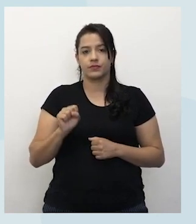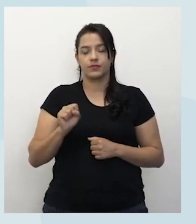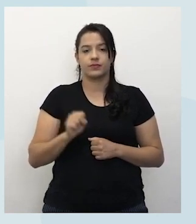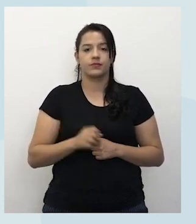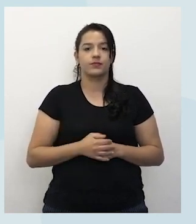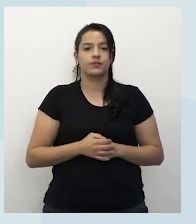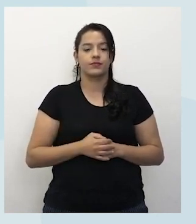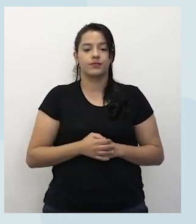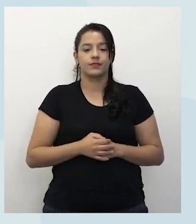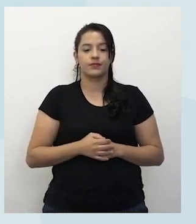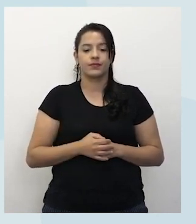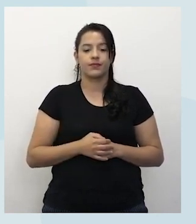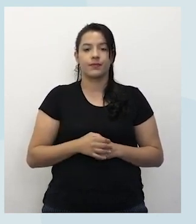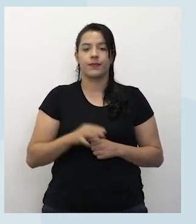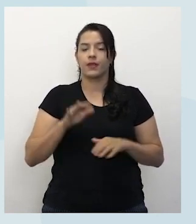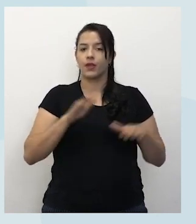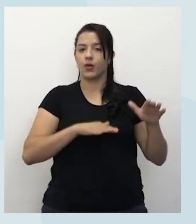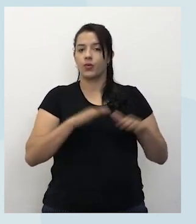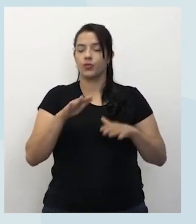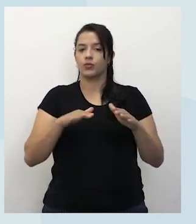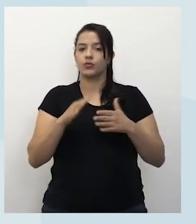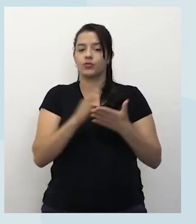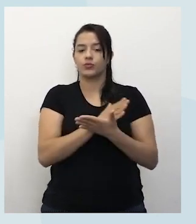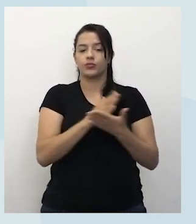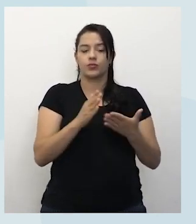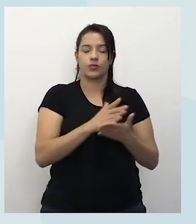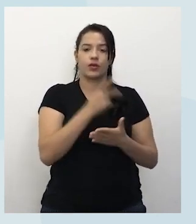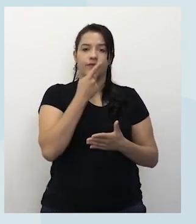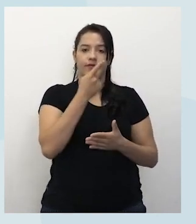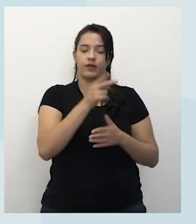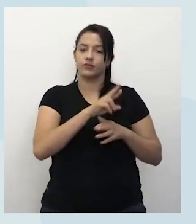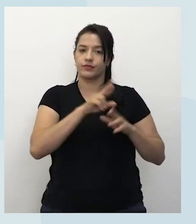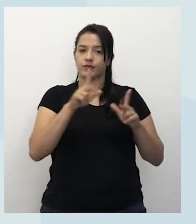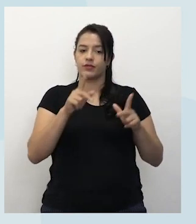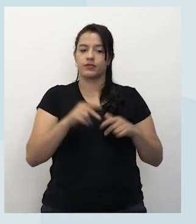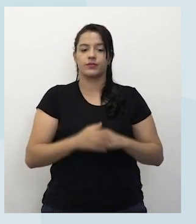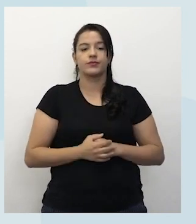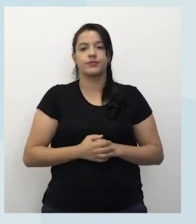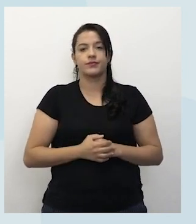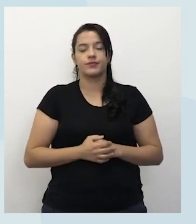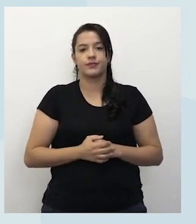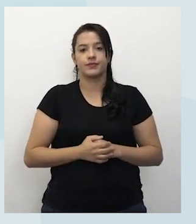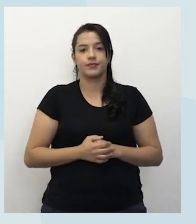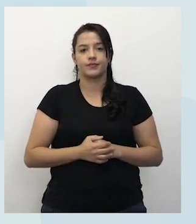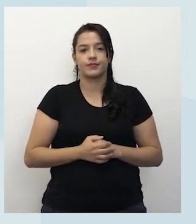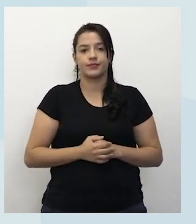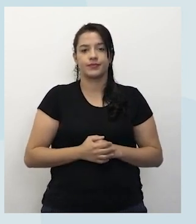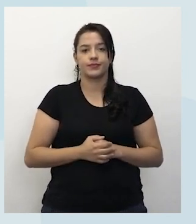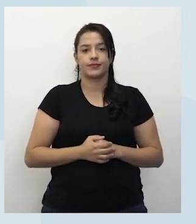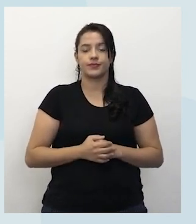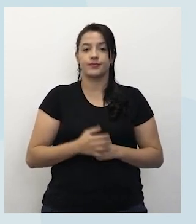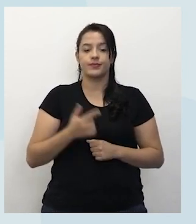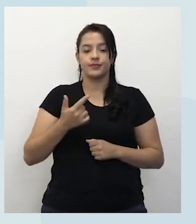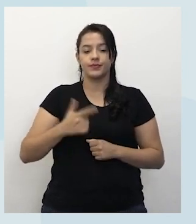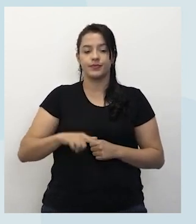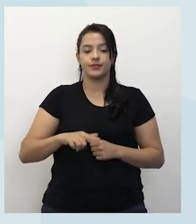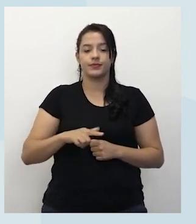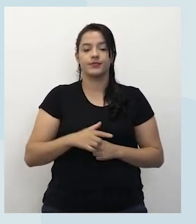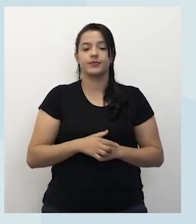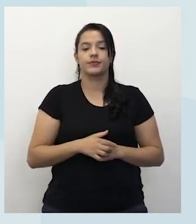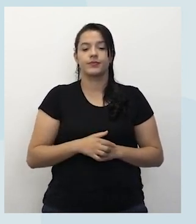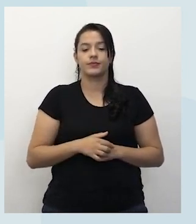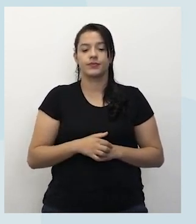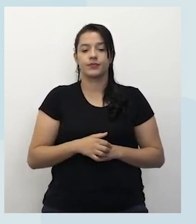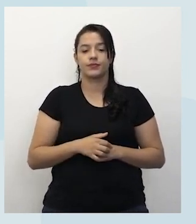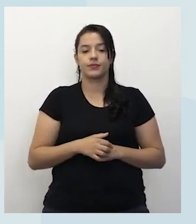X. É que tem alguns lugares que eles falam egg, né? Egg. Egg. Egg. Então, egg. Então. Yes. E aí tem que tomar cuidado porque, ó, eu falei, viram que eu fiz o